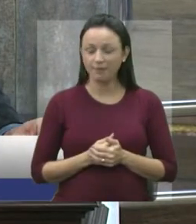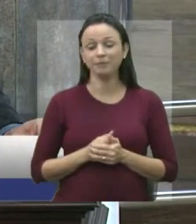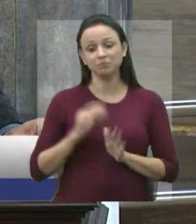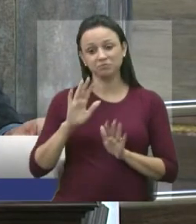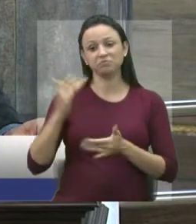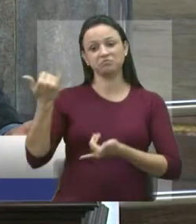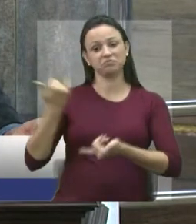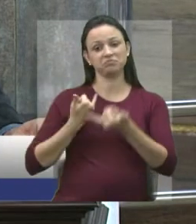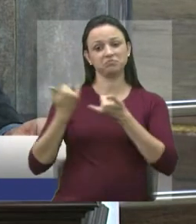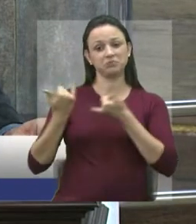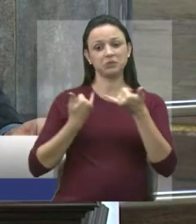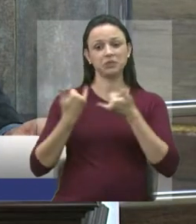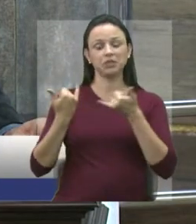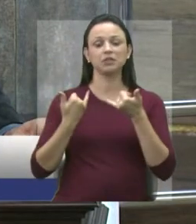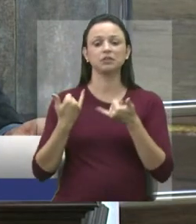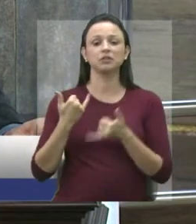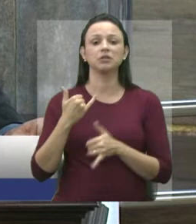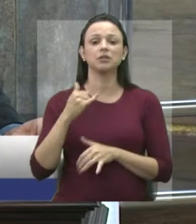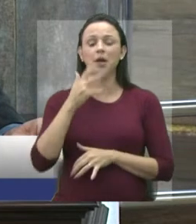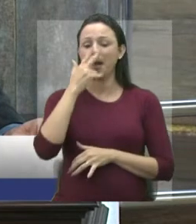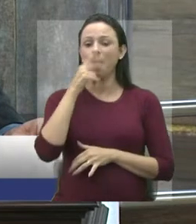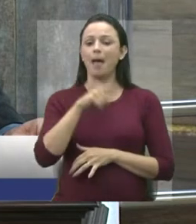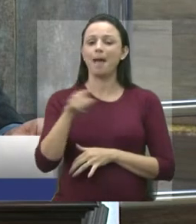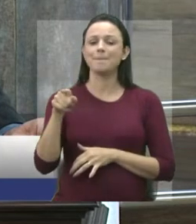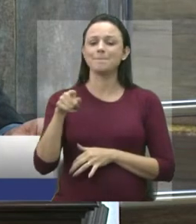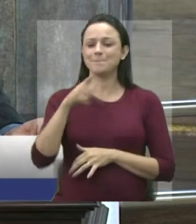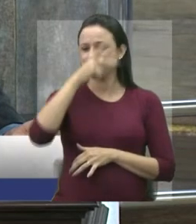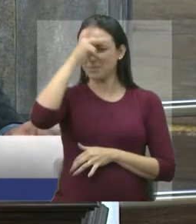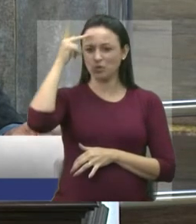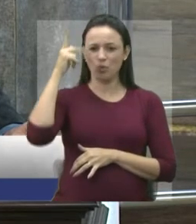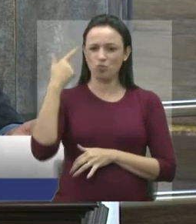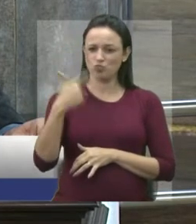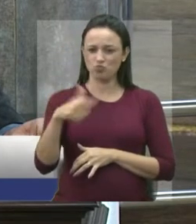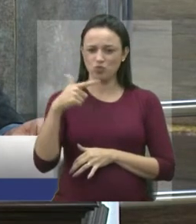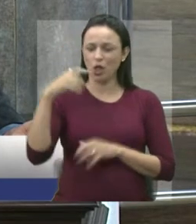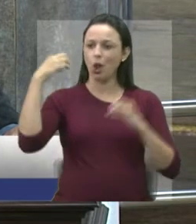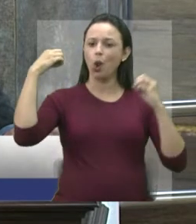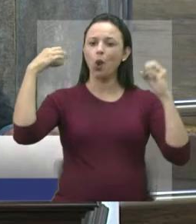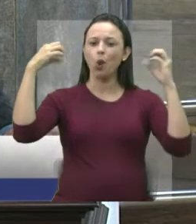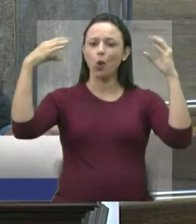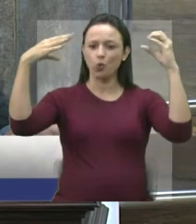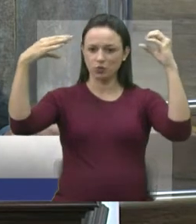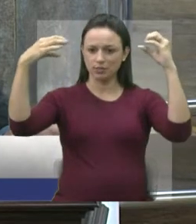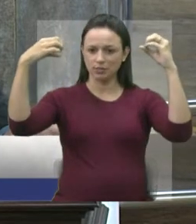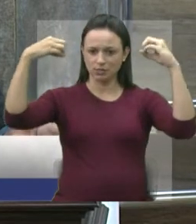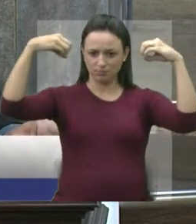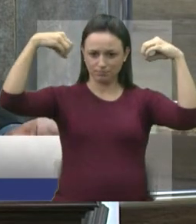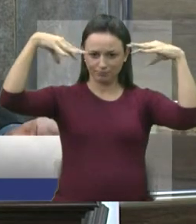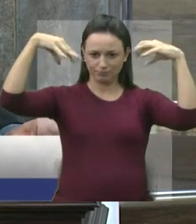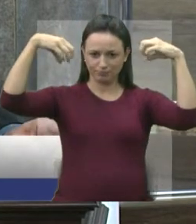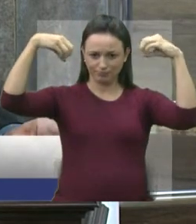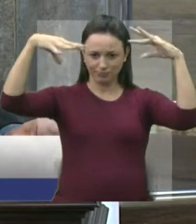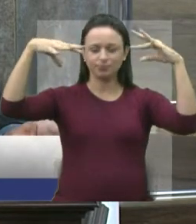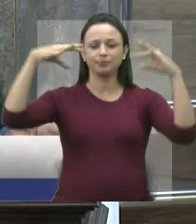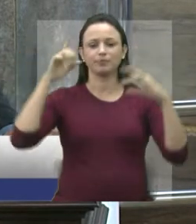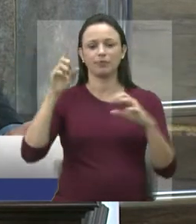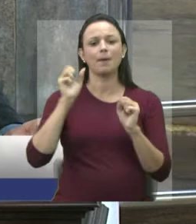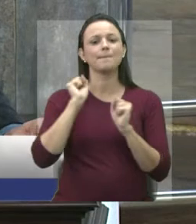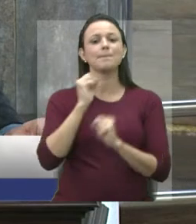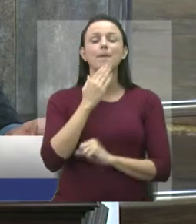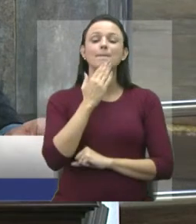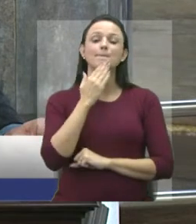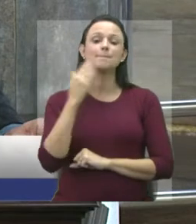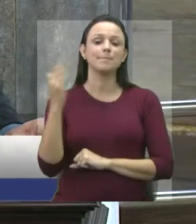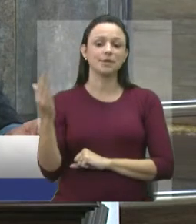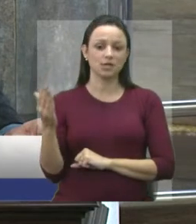informação de que as pessoas que não têm, ela pode estar fazendo o pedido, que a Força Luz